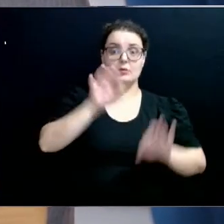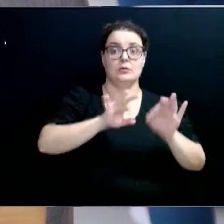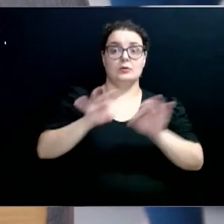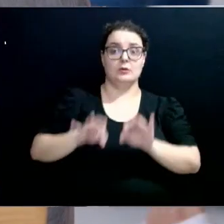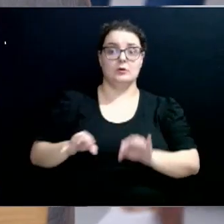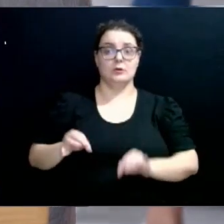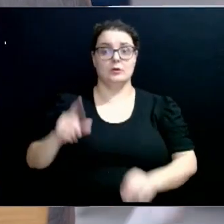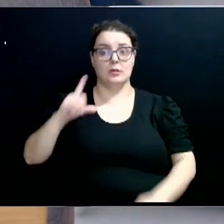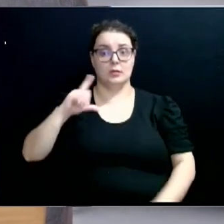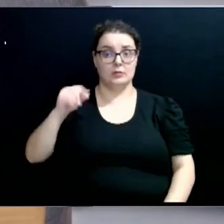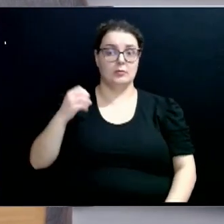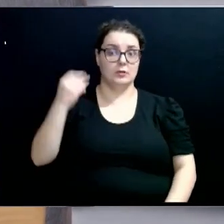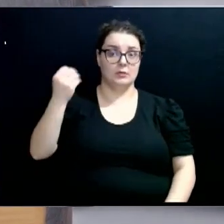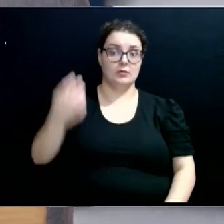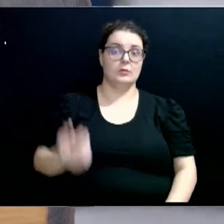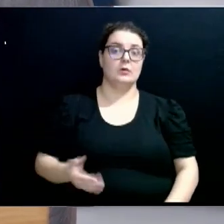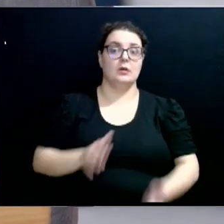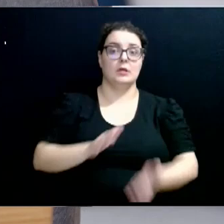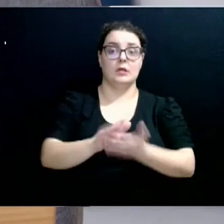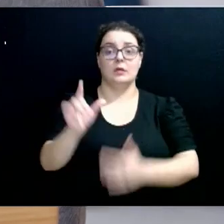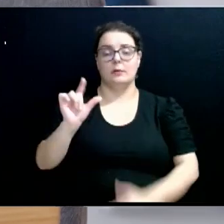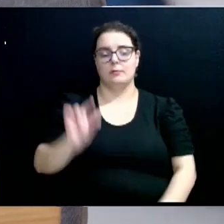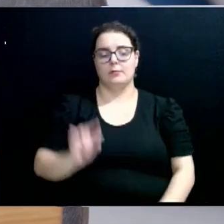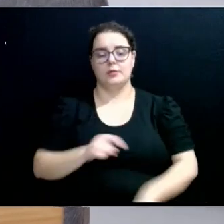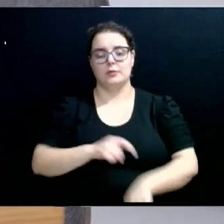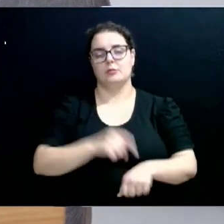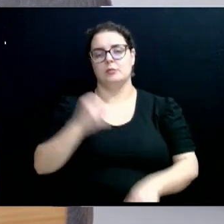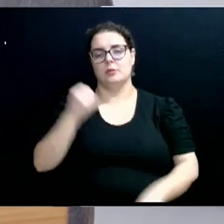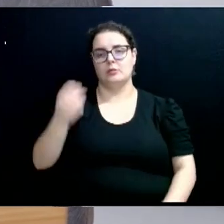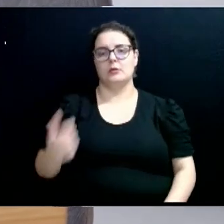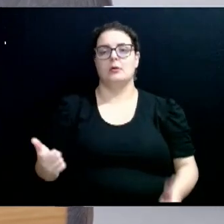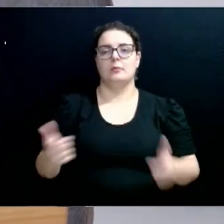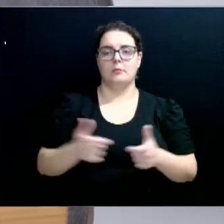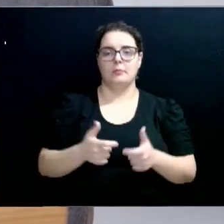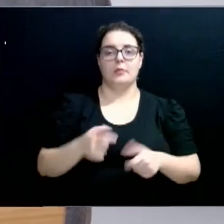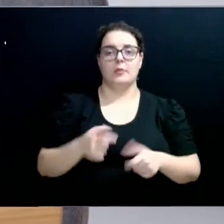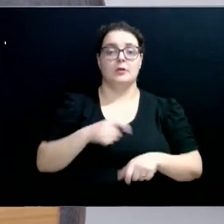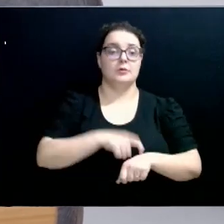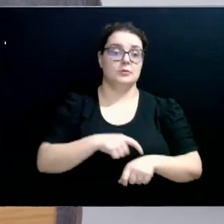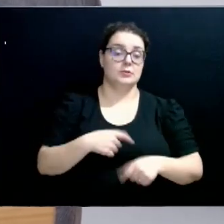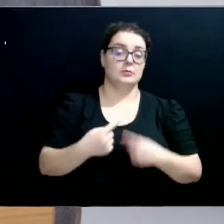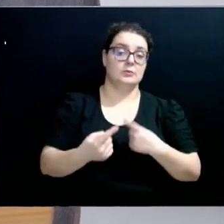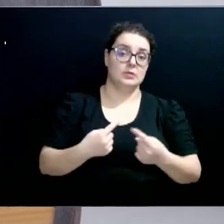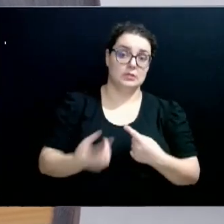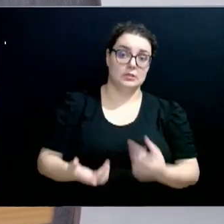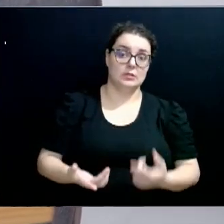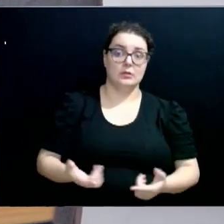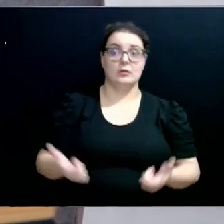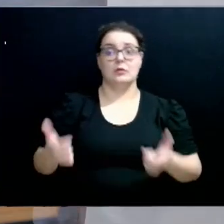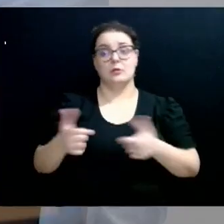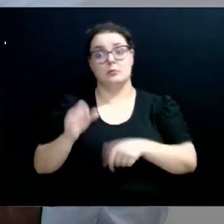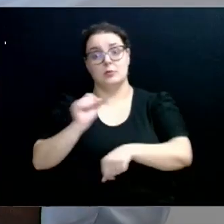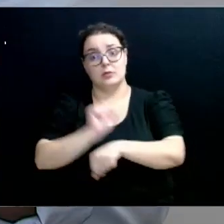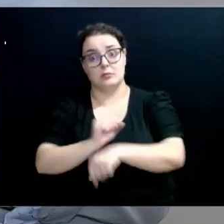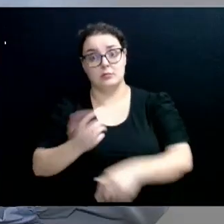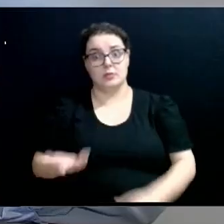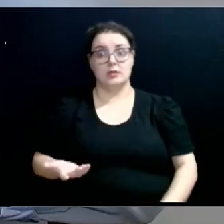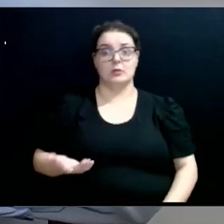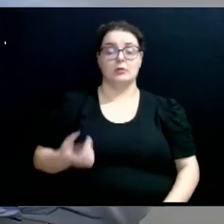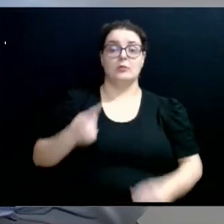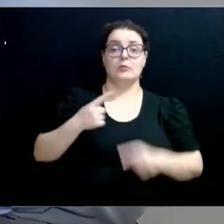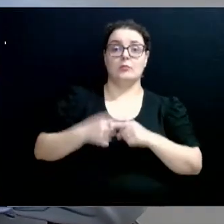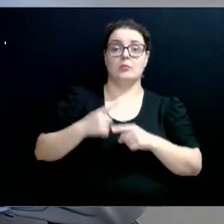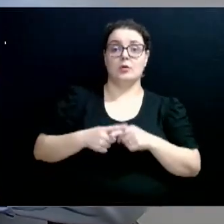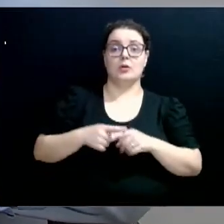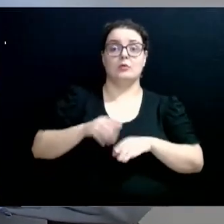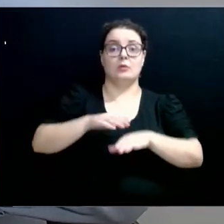consegue organizar a sua saída, você gasta menos tempo para viajar, ou seja, fica menos tempo na estrada, eventualmente menos paradas.